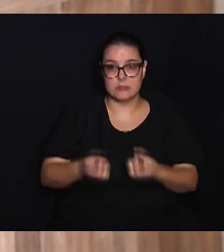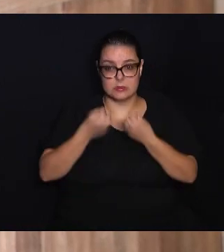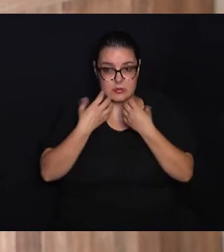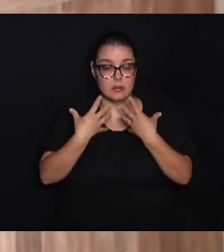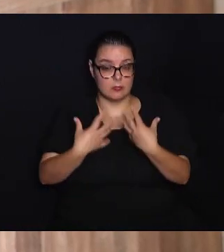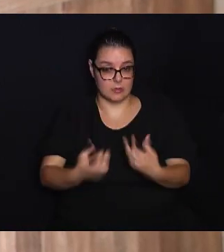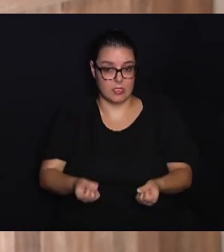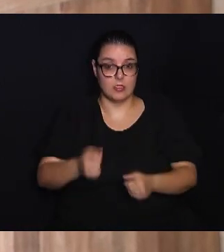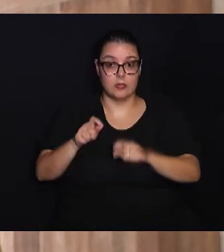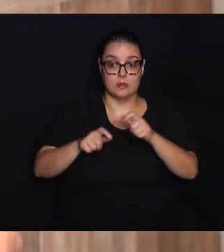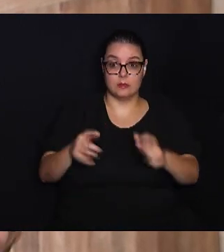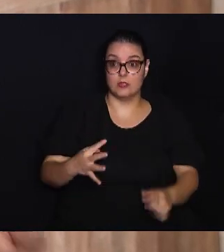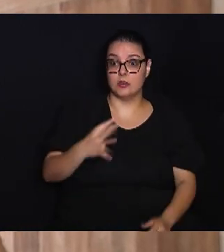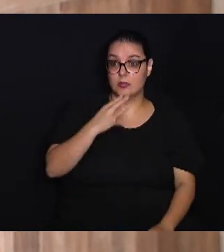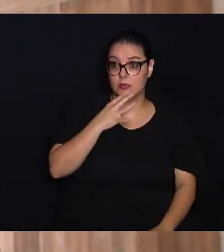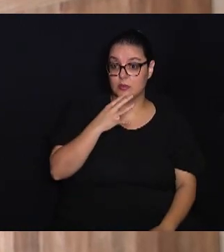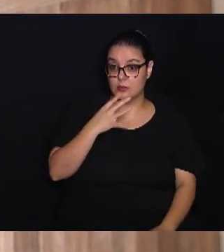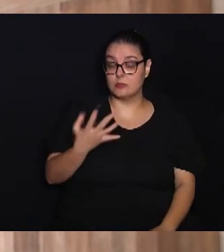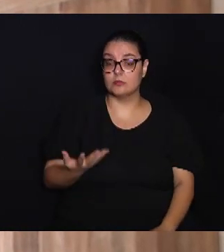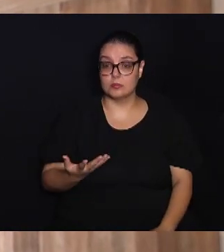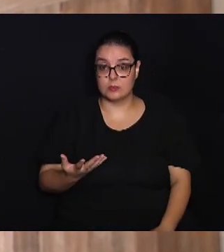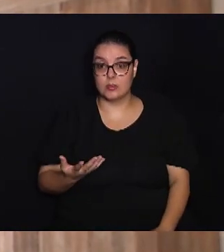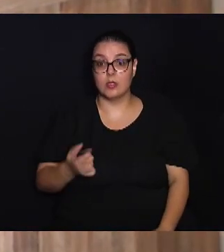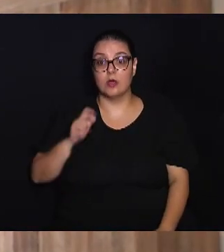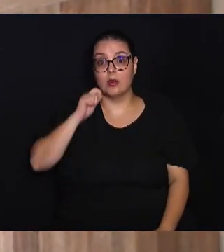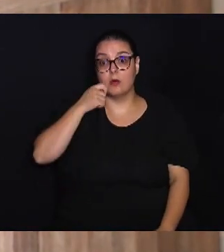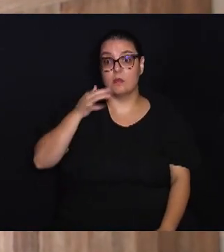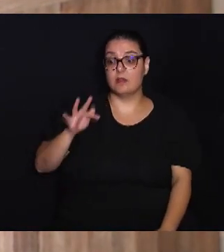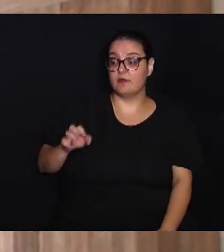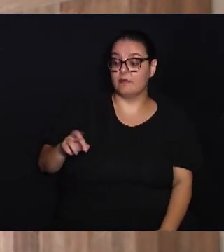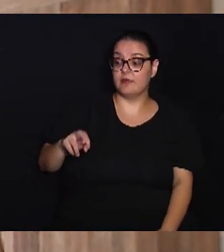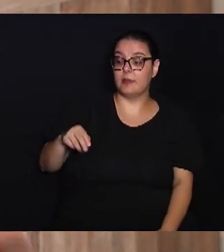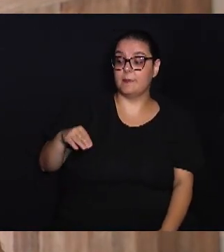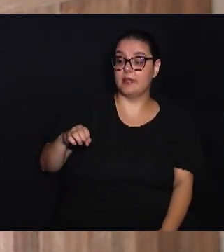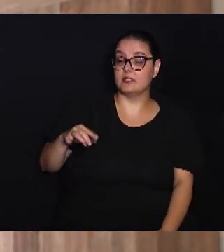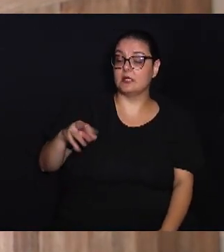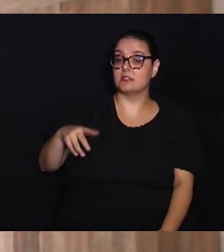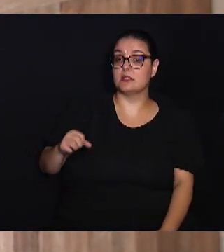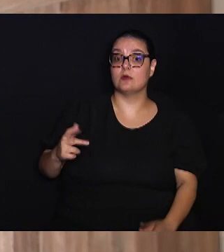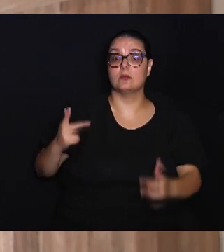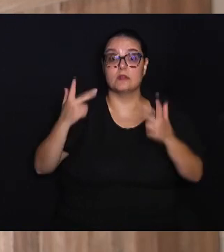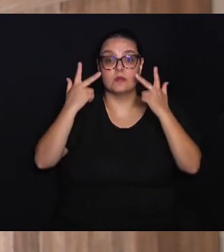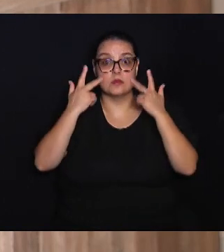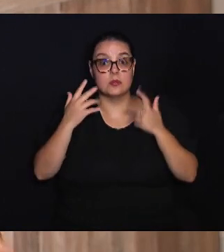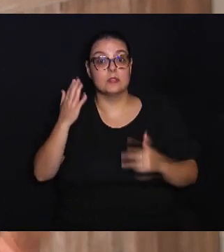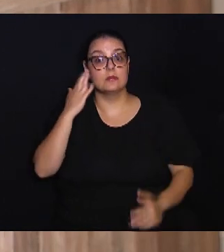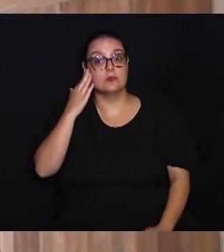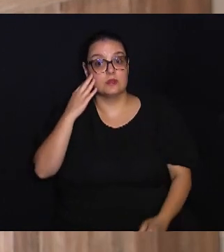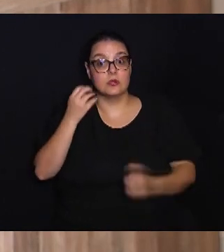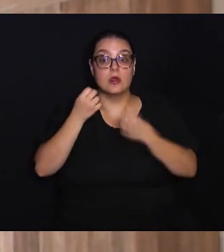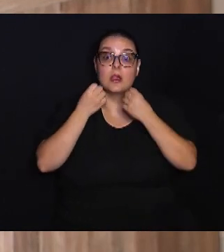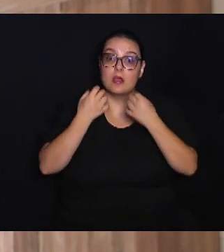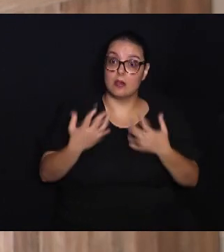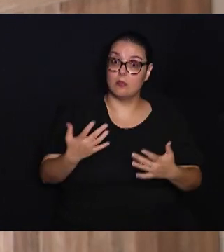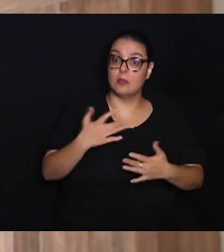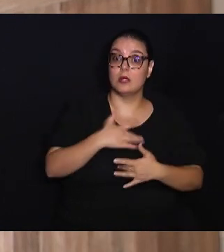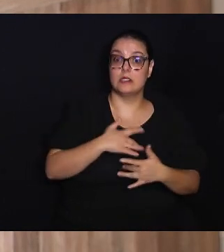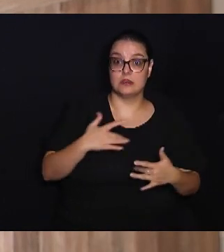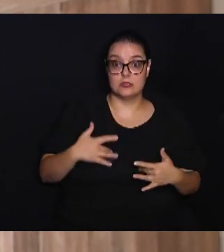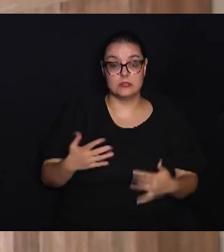muito bem aceito as pessoas estão conhecendo um pão de fermentação natural tão entendendo que também é bom paraa